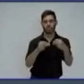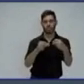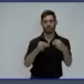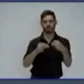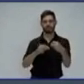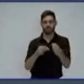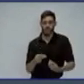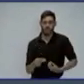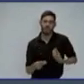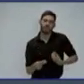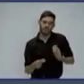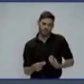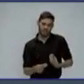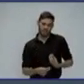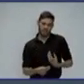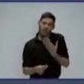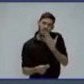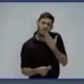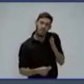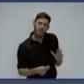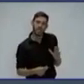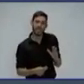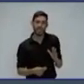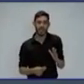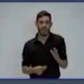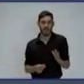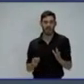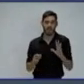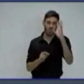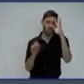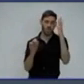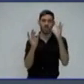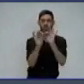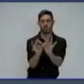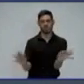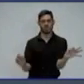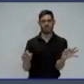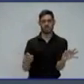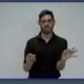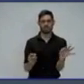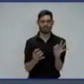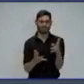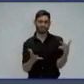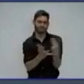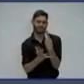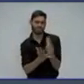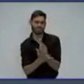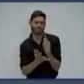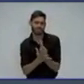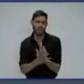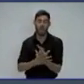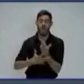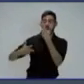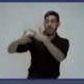está aí e prometendo soluções simples e erradas para